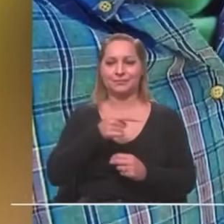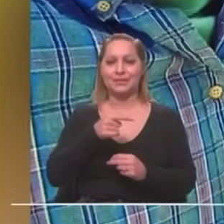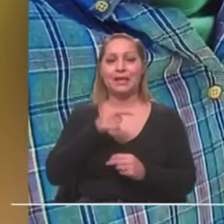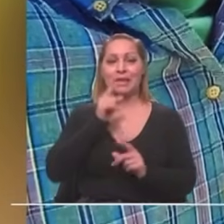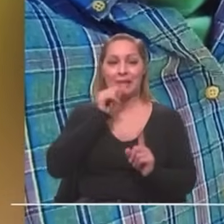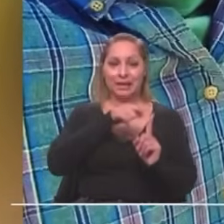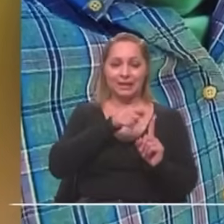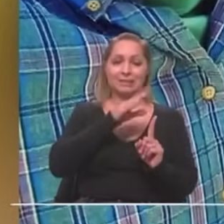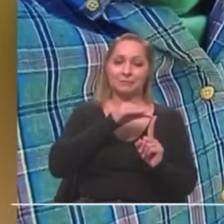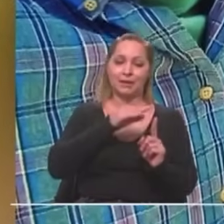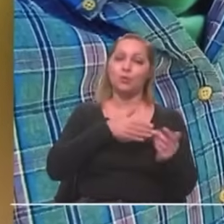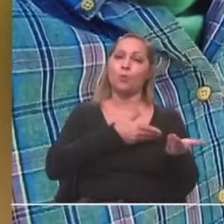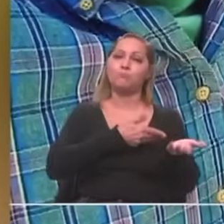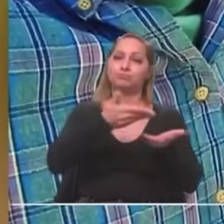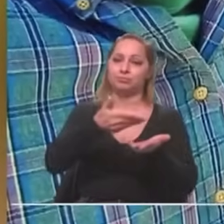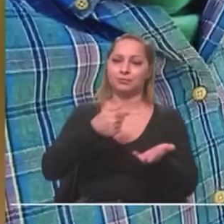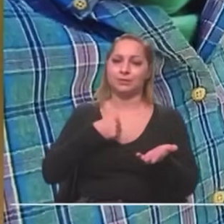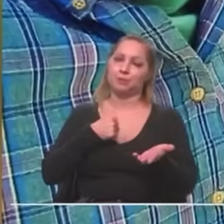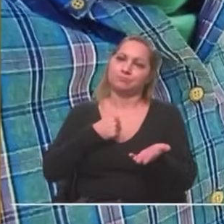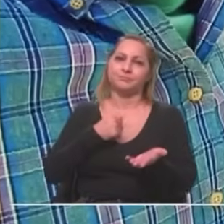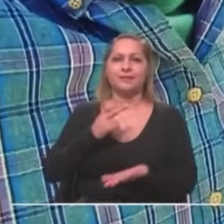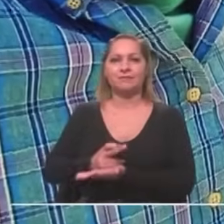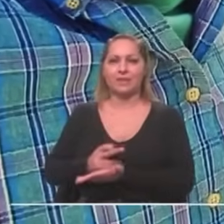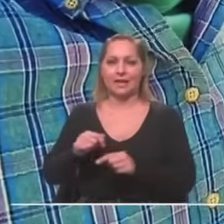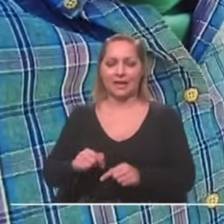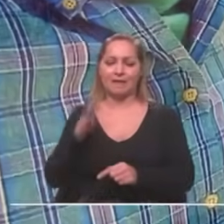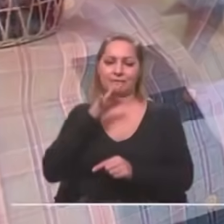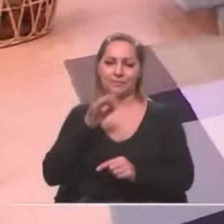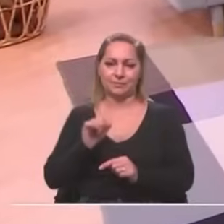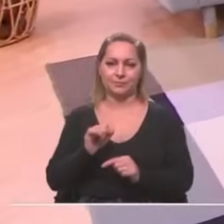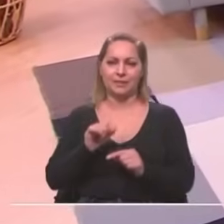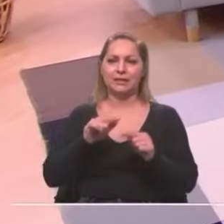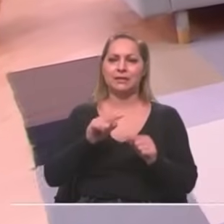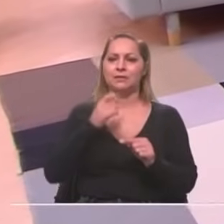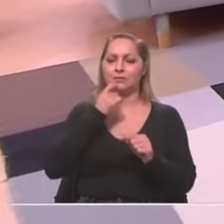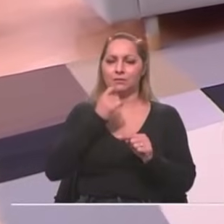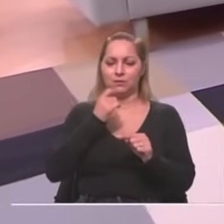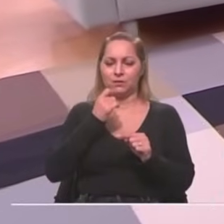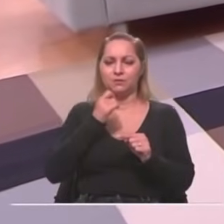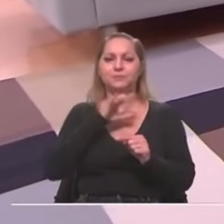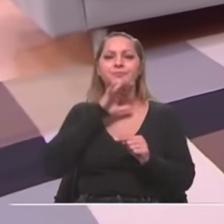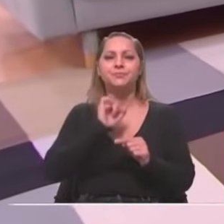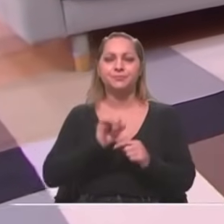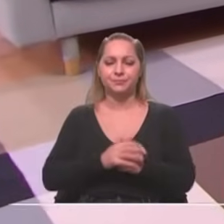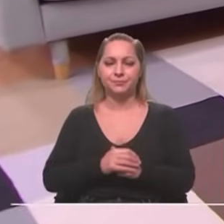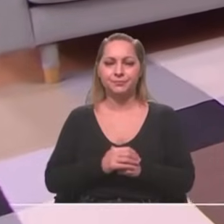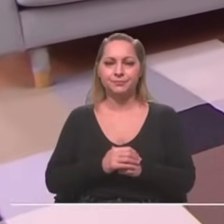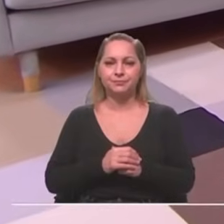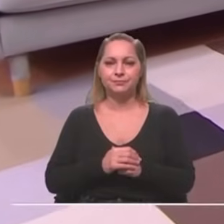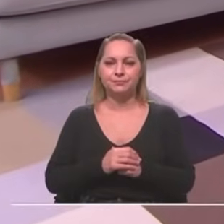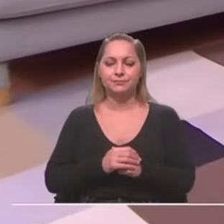ir, e então eu fiquei mais um bocadinho... A fazer esta parte mais familiar. E que perguntas é que fazem as crianças?